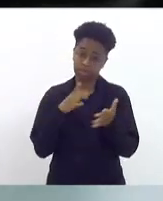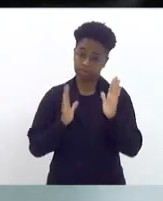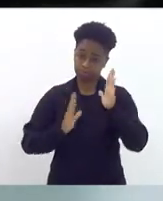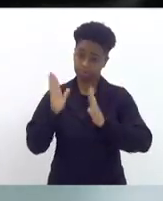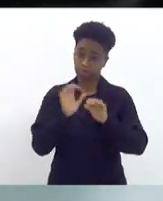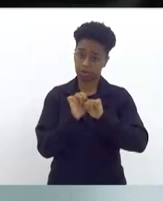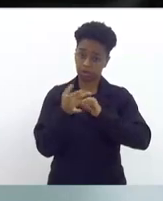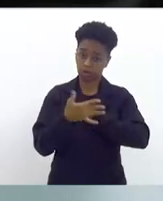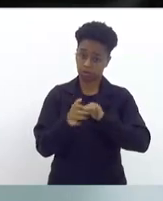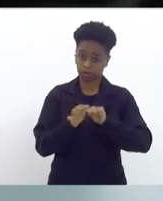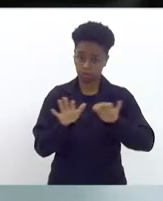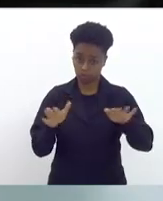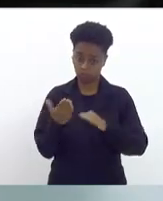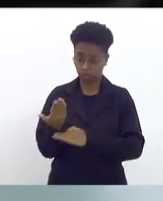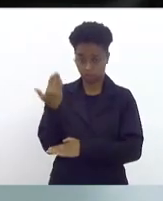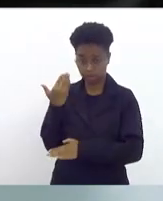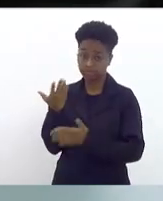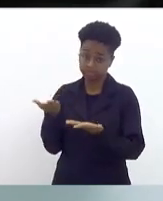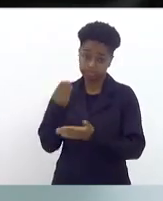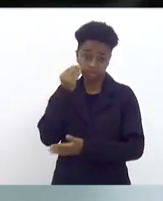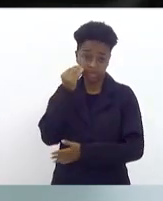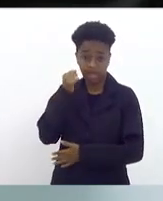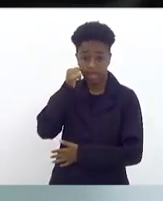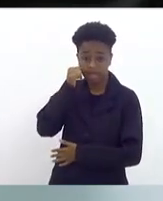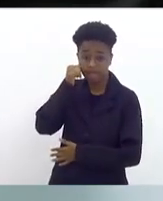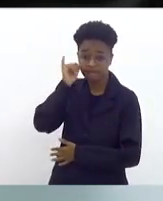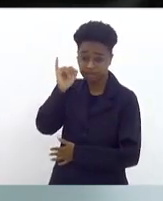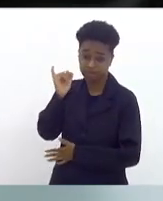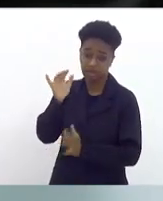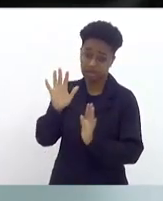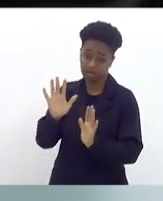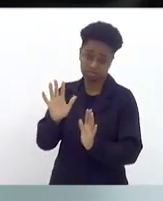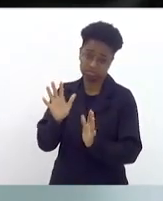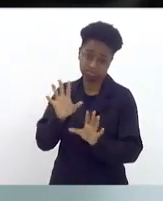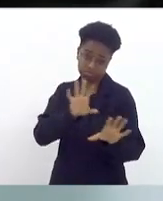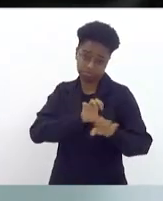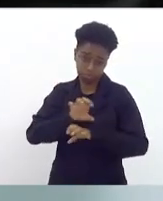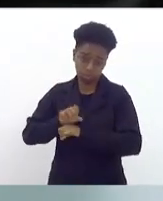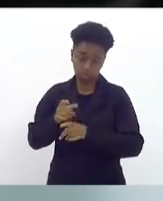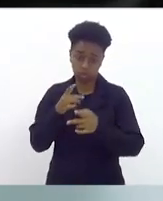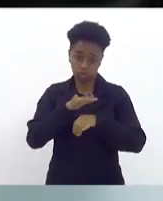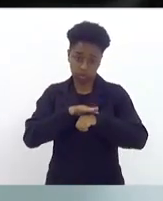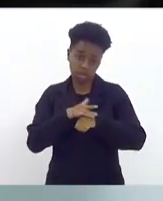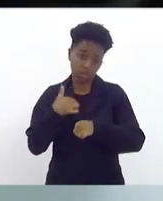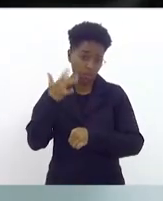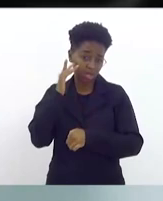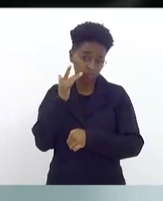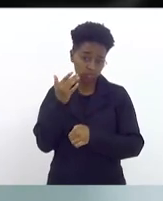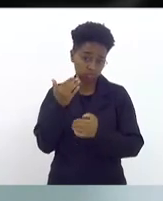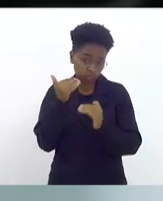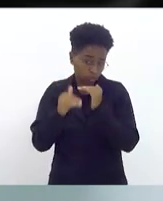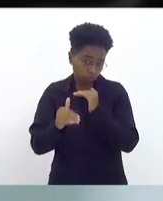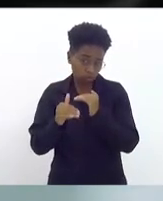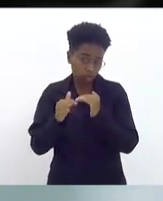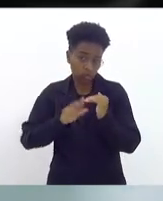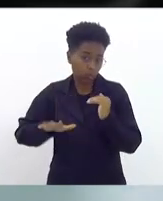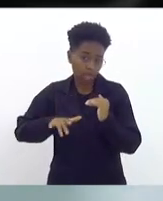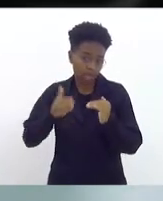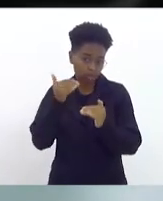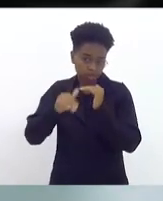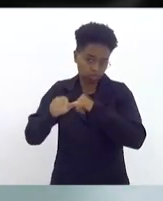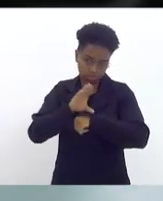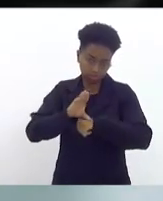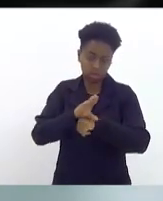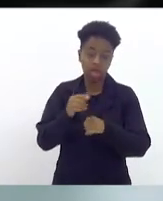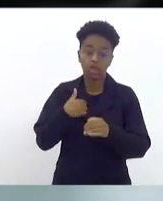uma precaução sanitária né Eu não entendo que o seria um projetos inconstitucionais eu sou autor de uma lei